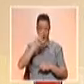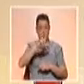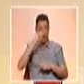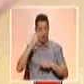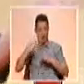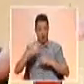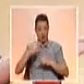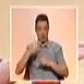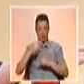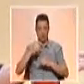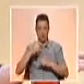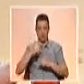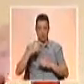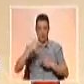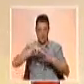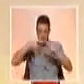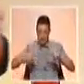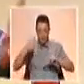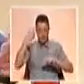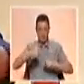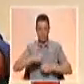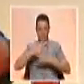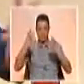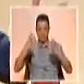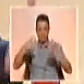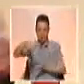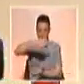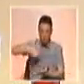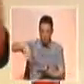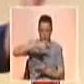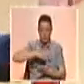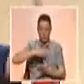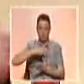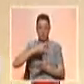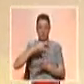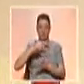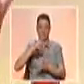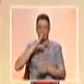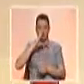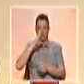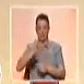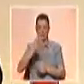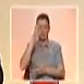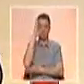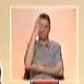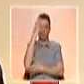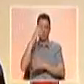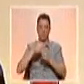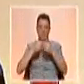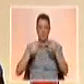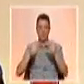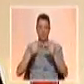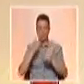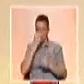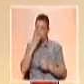desconhecimento... As câmaras municipais, eu muitas vezes vejo as rotundas cheias de palmeiras e de rosas e pergunto-me a que